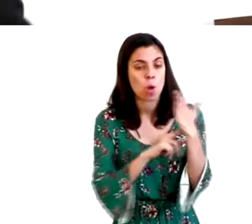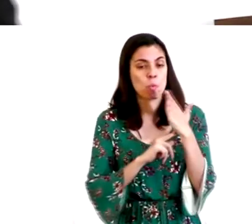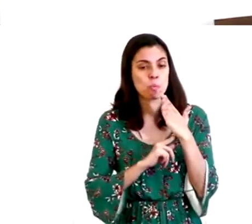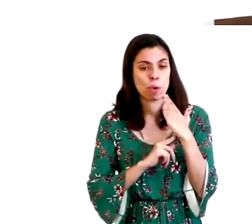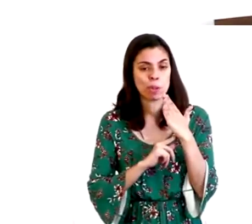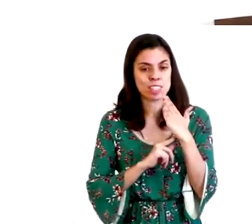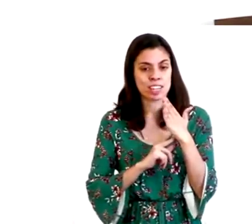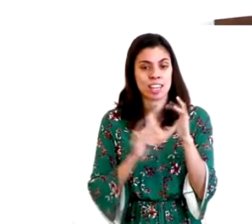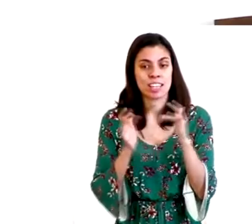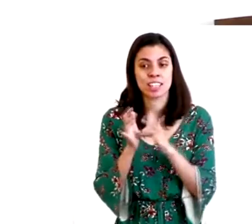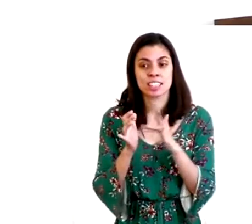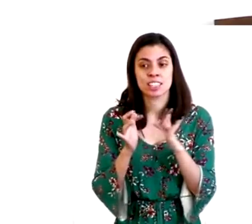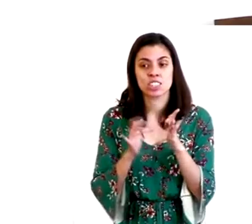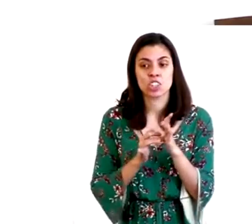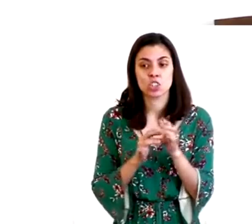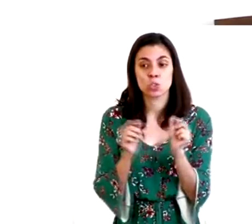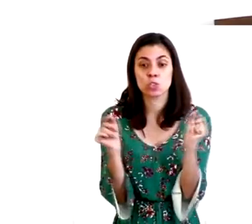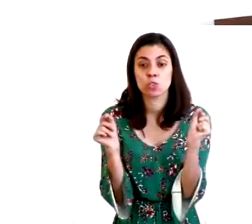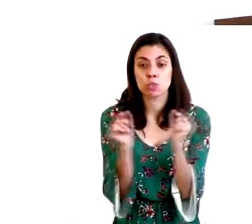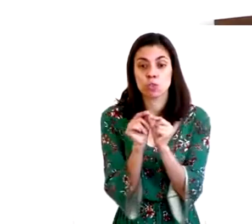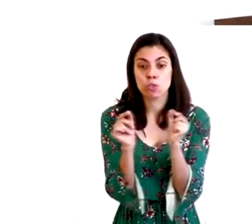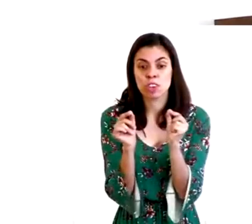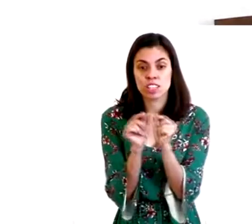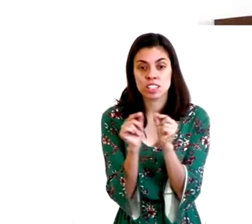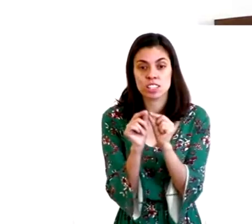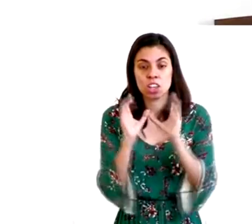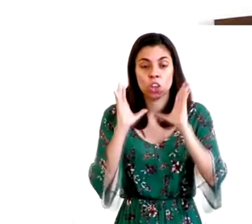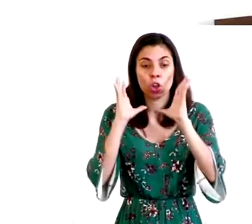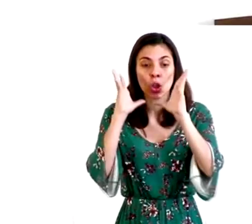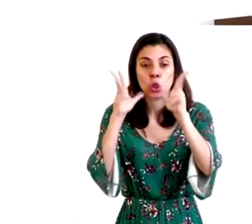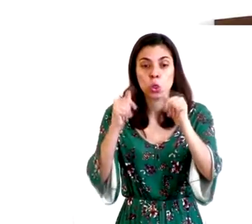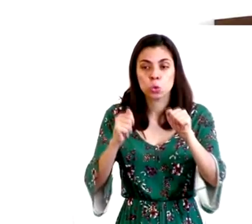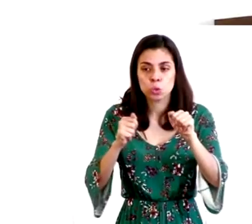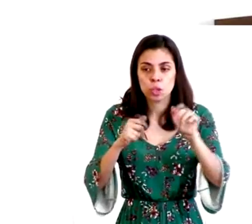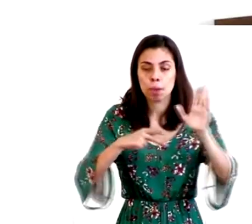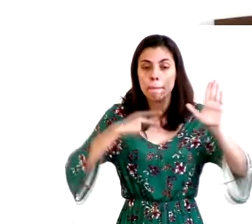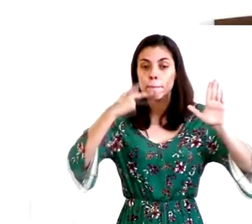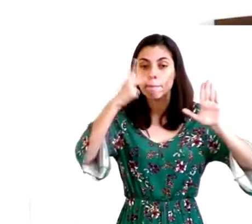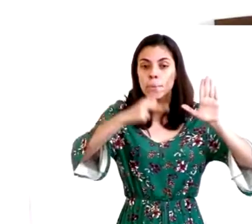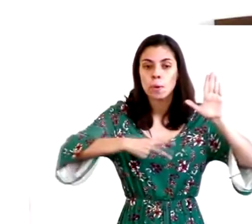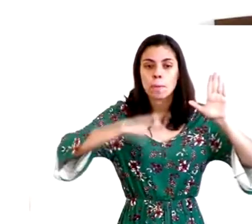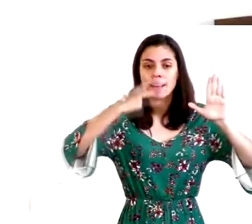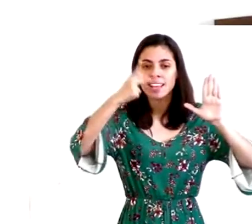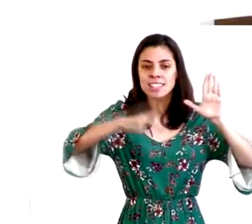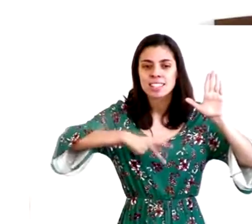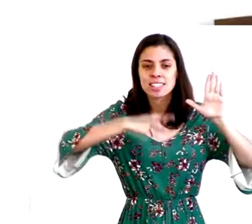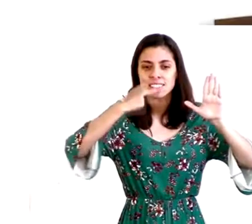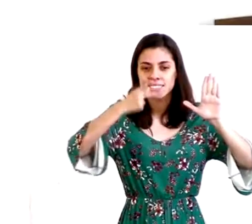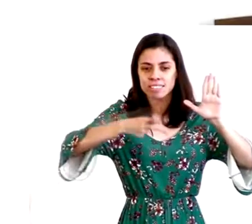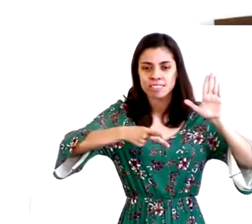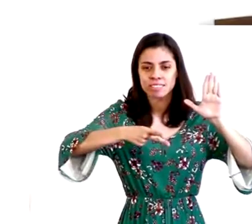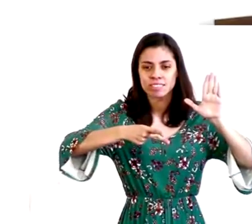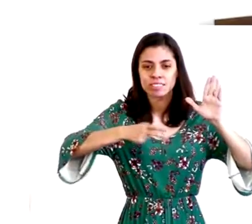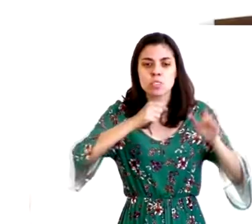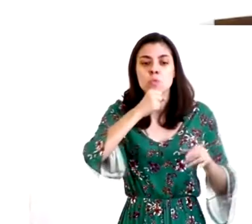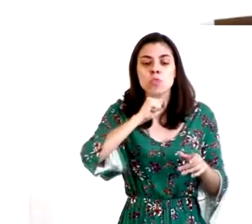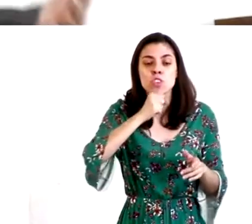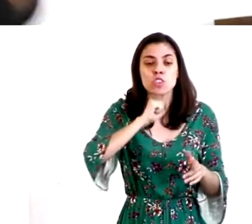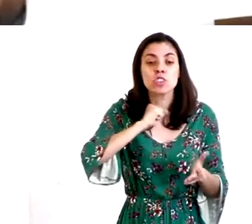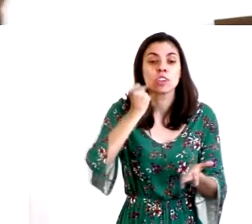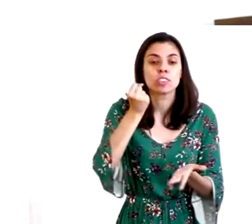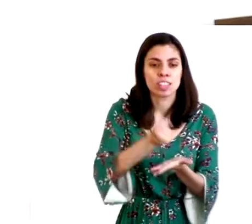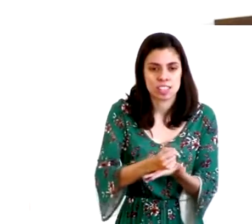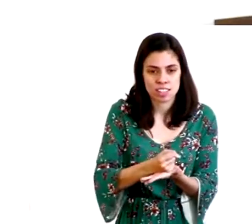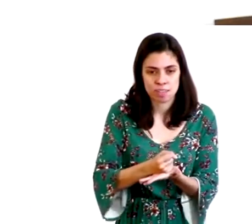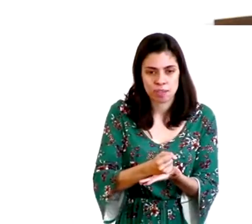do Antigo Testamento, as promessas e profecias ditas pelos antigos e santos profetas, está